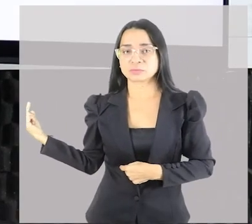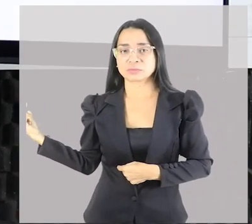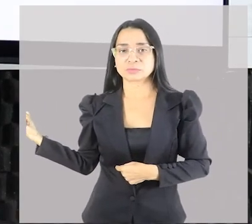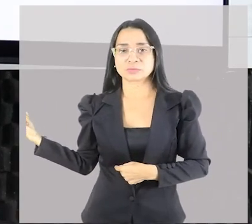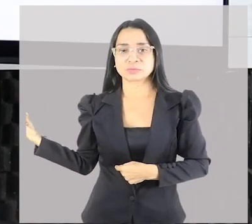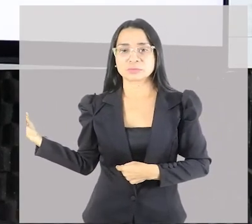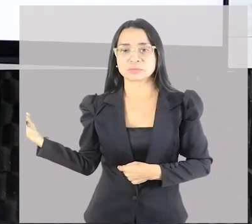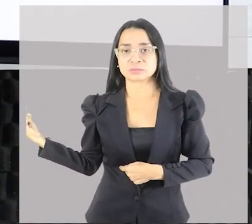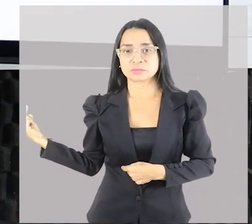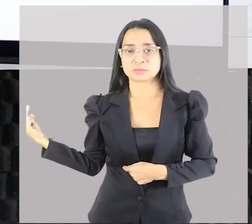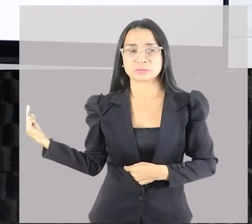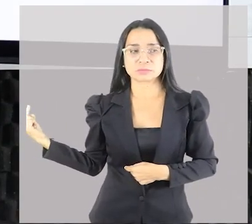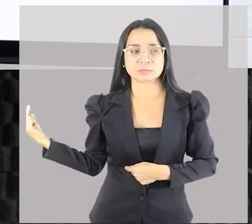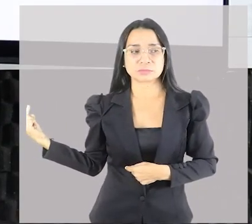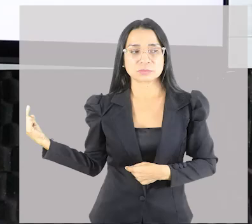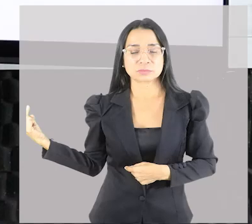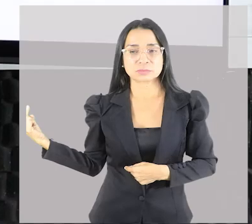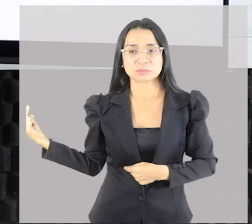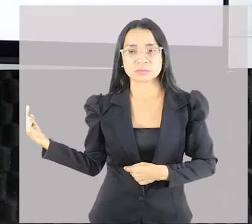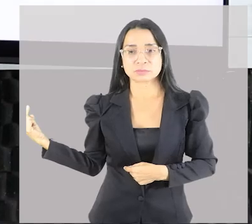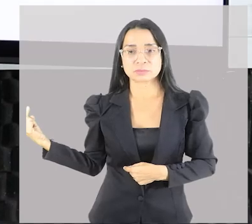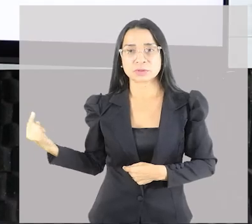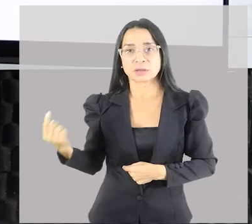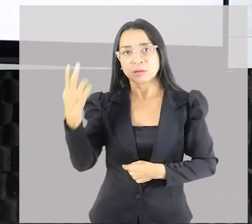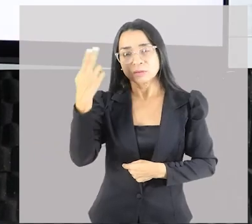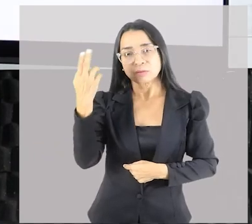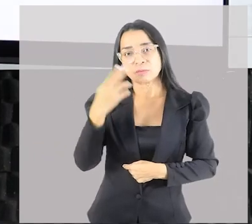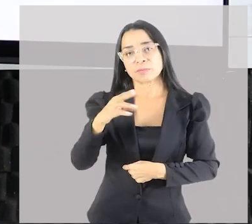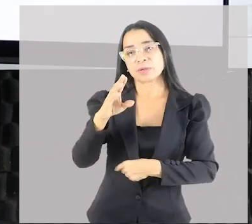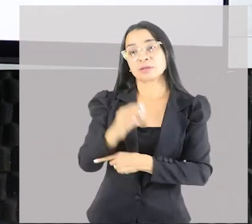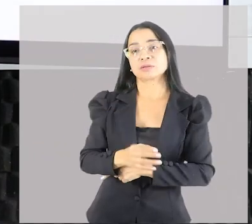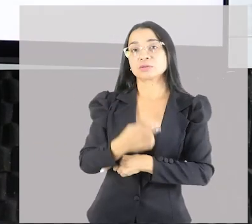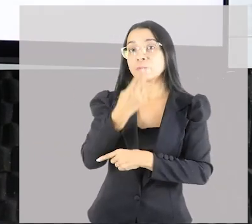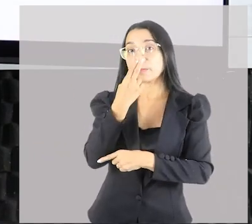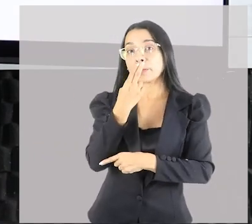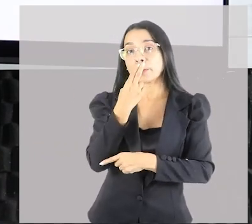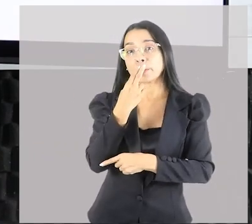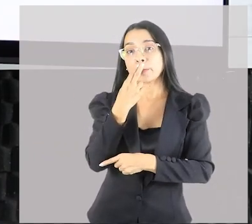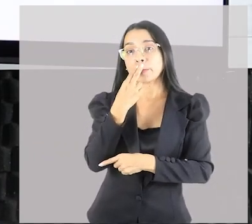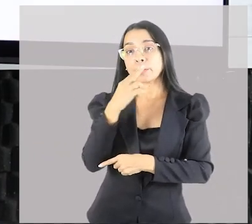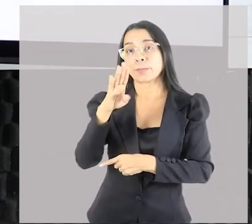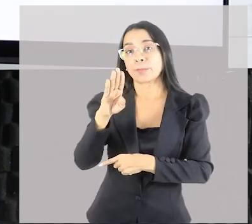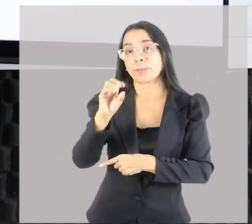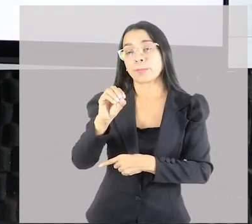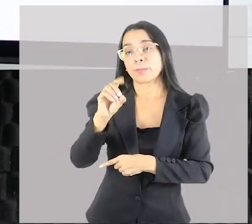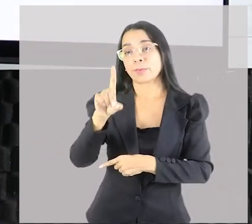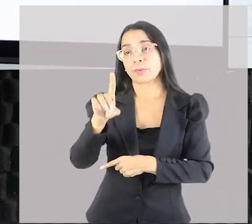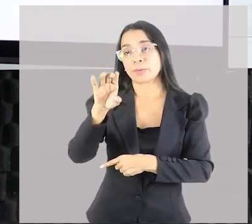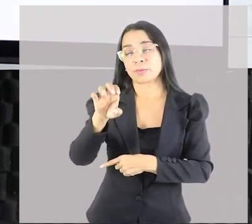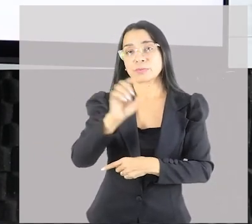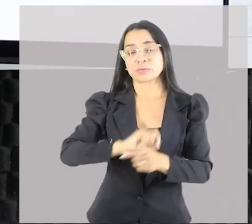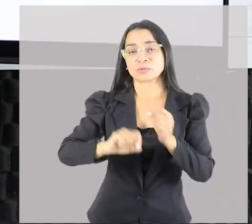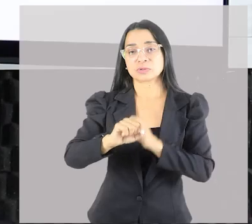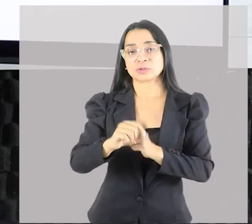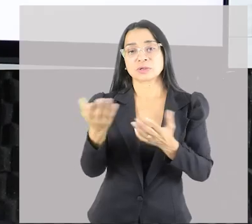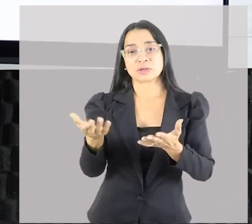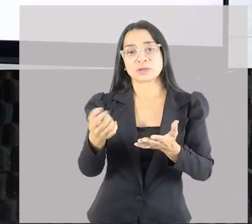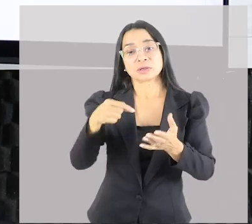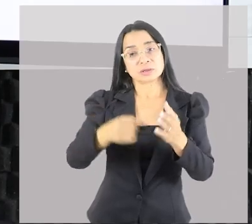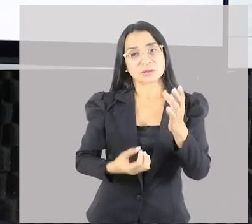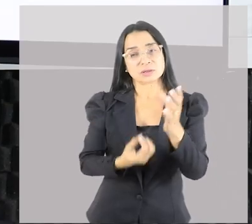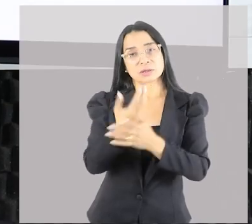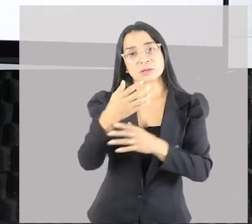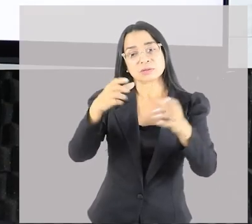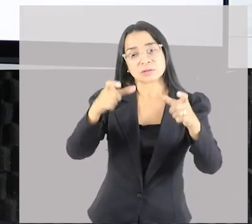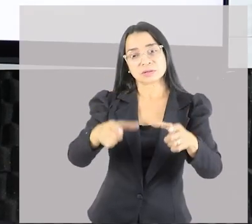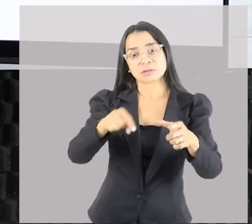menores aqui, são feitos de genipapo e cobertos com couro, normalmente de bode. Então, a zabumba é um instrumento próprio, criado nessa região de Guimarães,